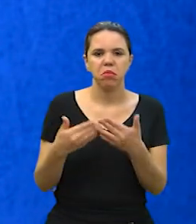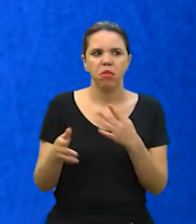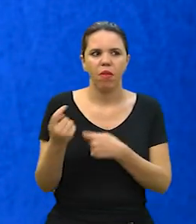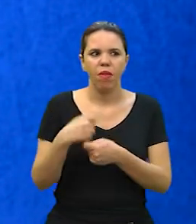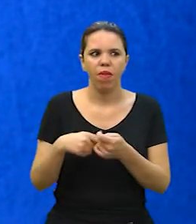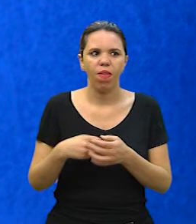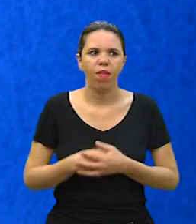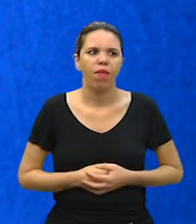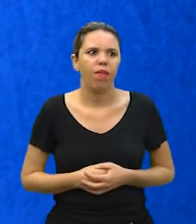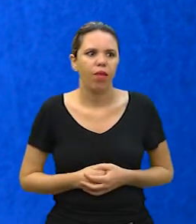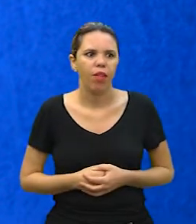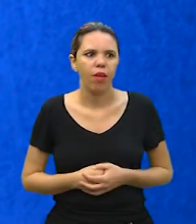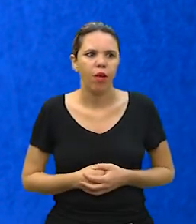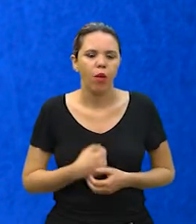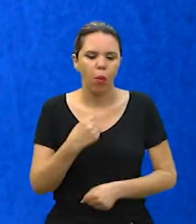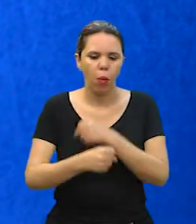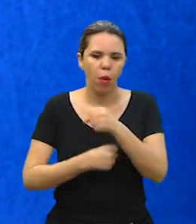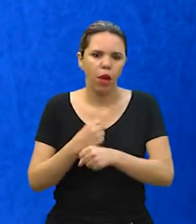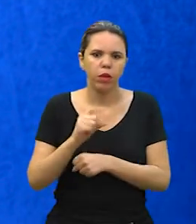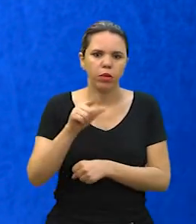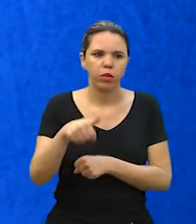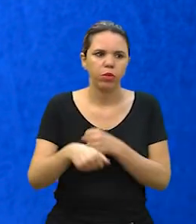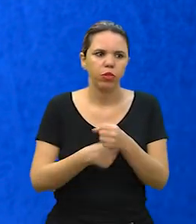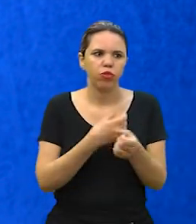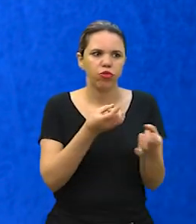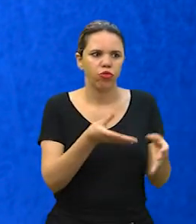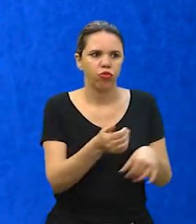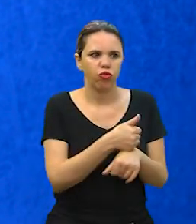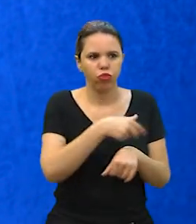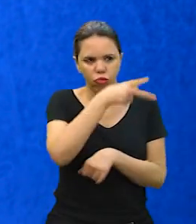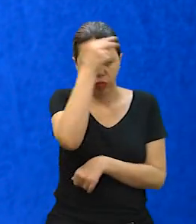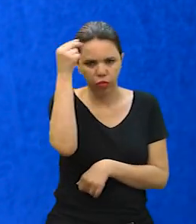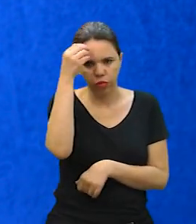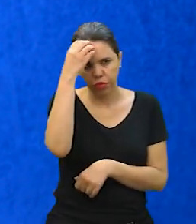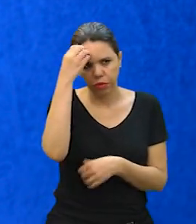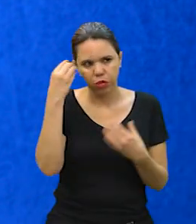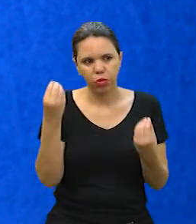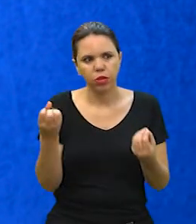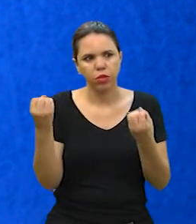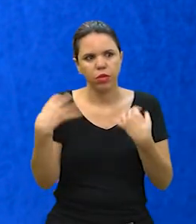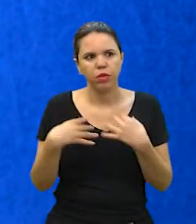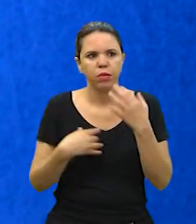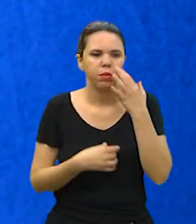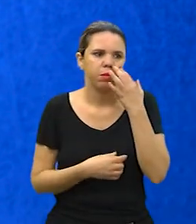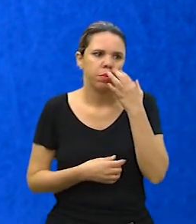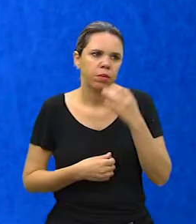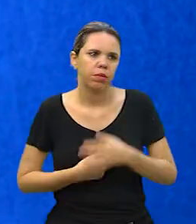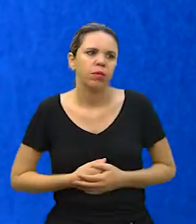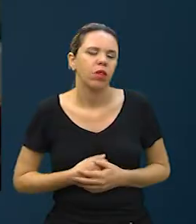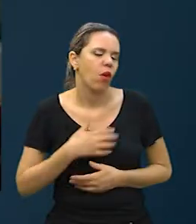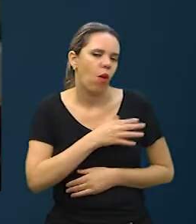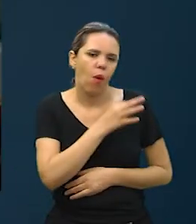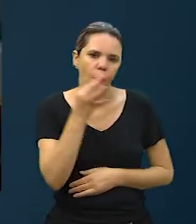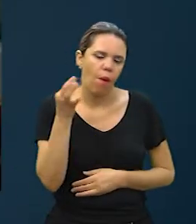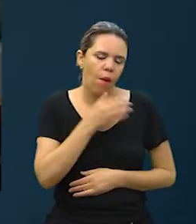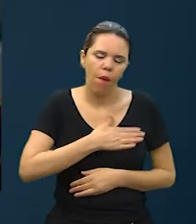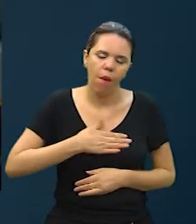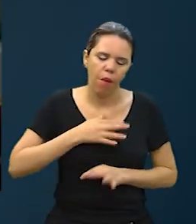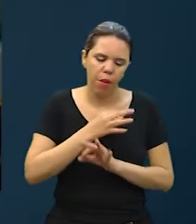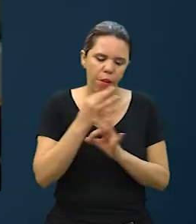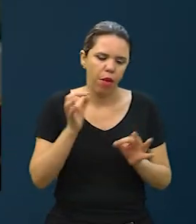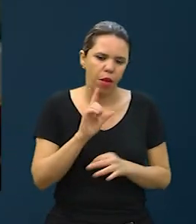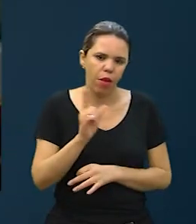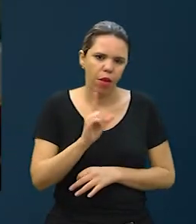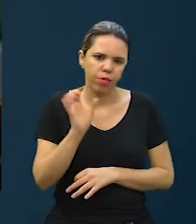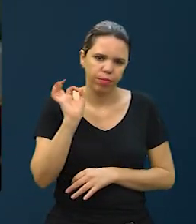R$ 10.000 para abrir esse negócio e um ano depois deixar a carreira pública? Conta para nós. Valeu muito a